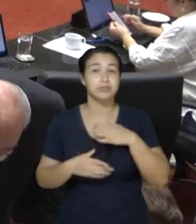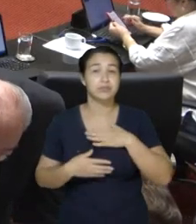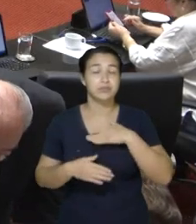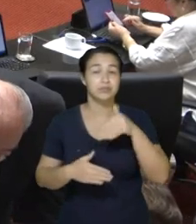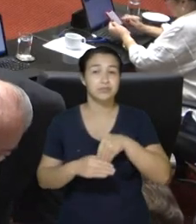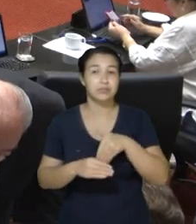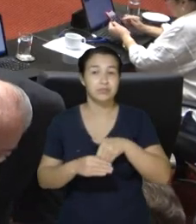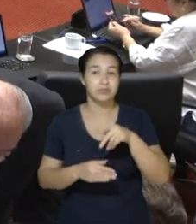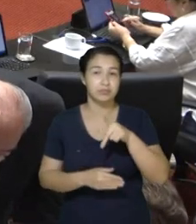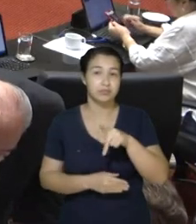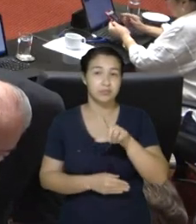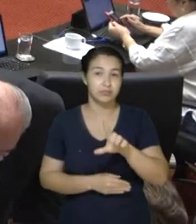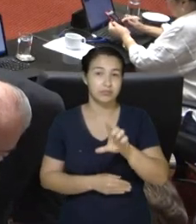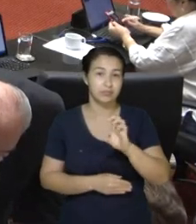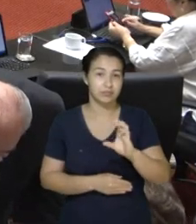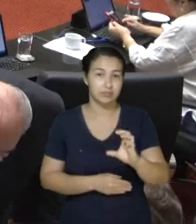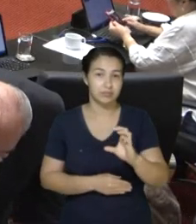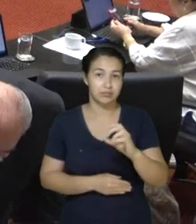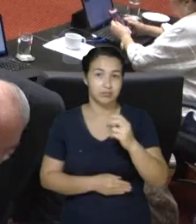PLC